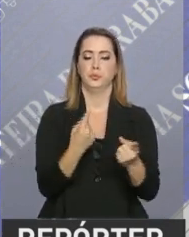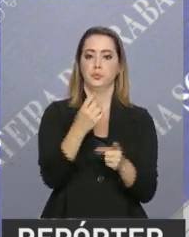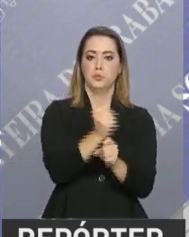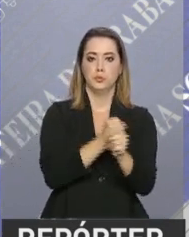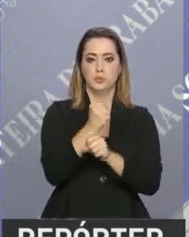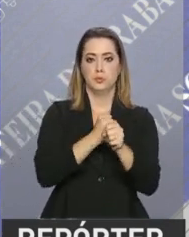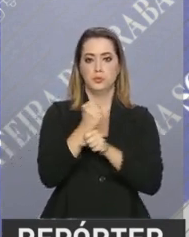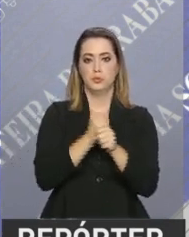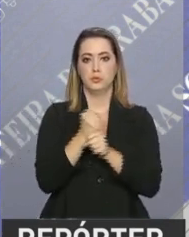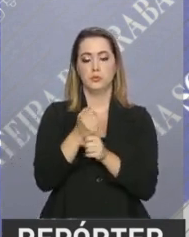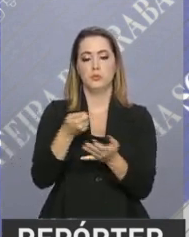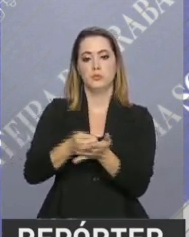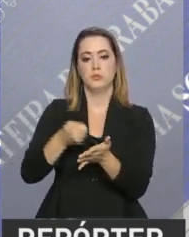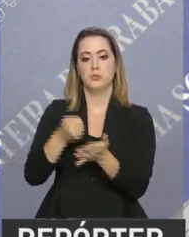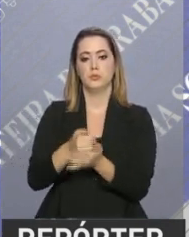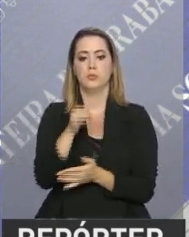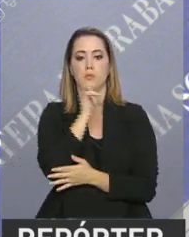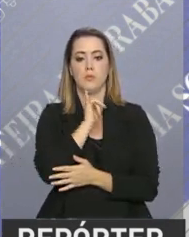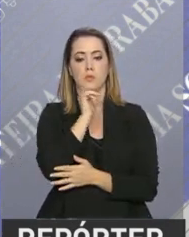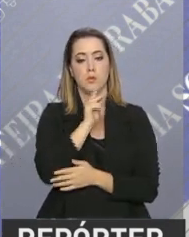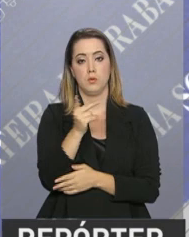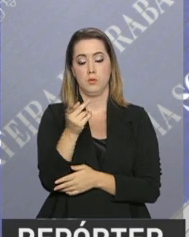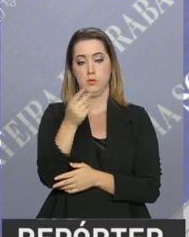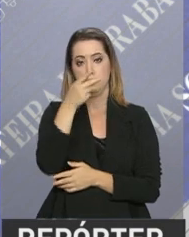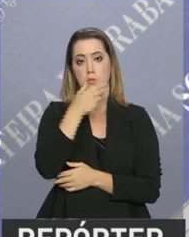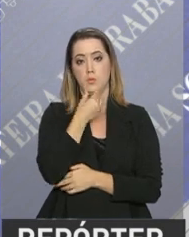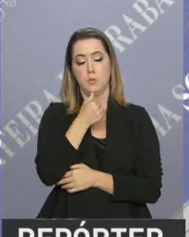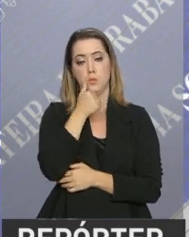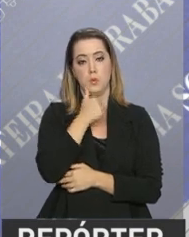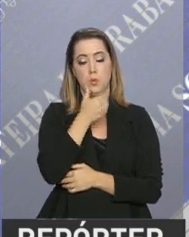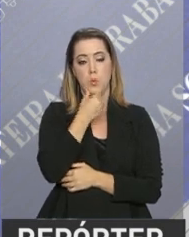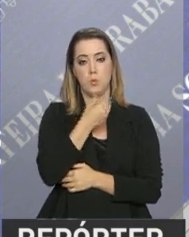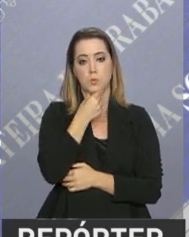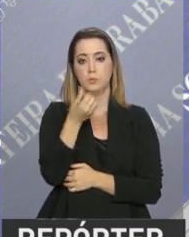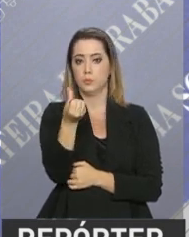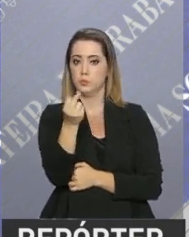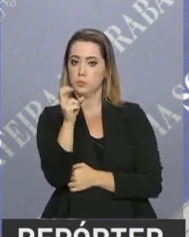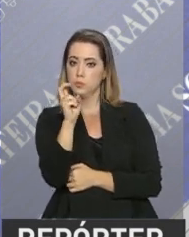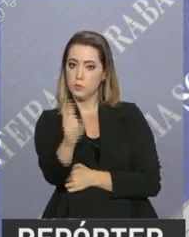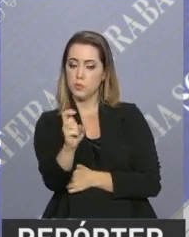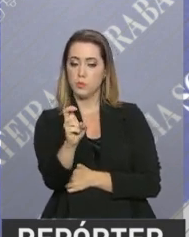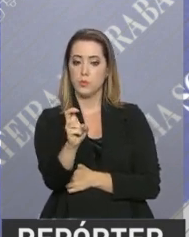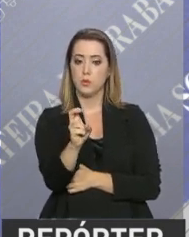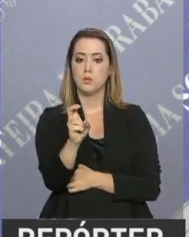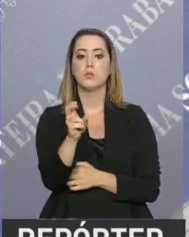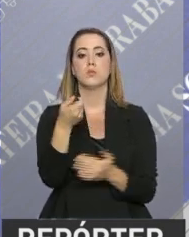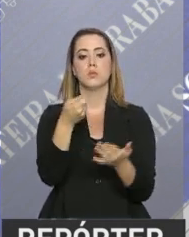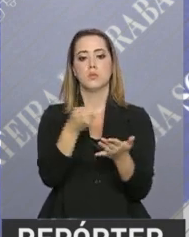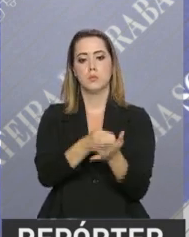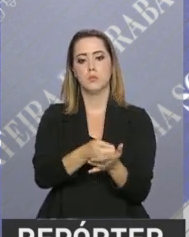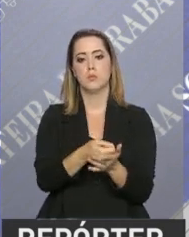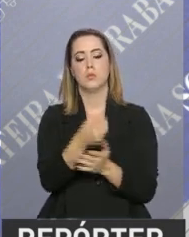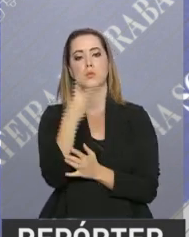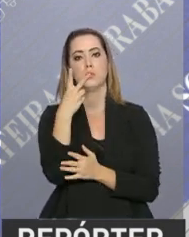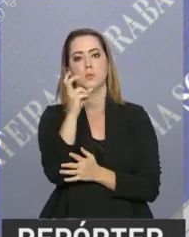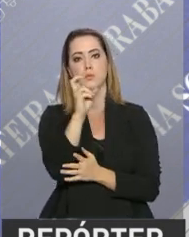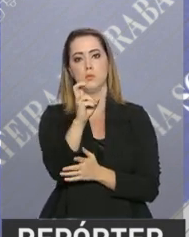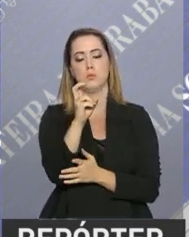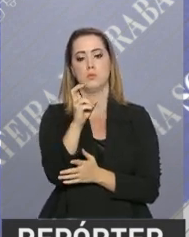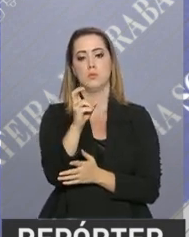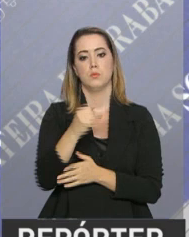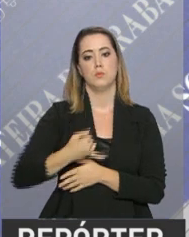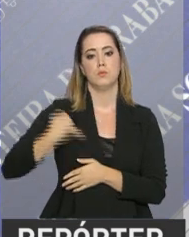de contribuição por exemplo um trabalhador com 65 anos de idade e 25 anos de contribuição vai